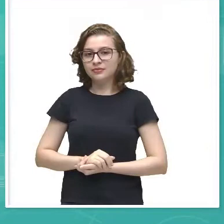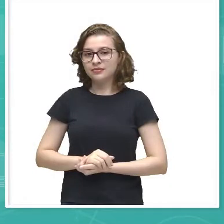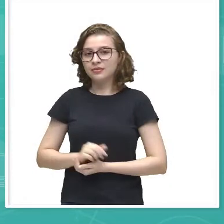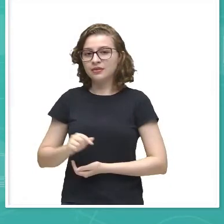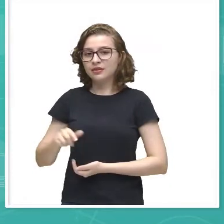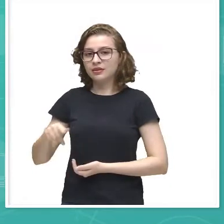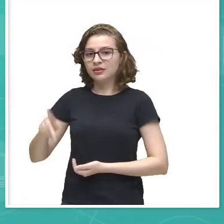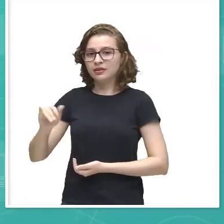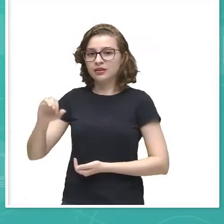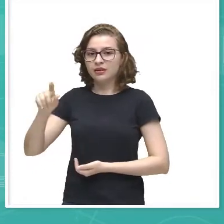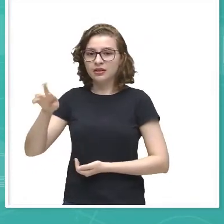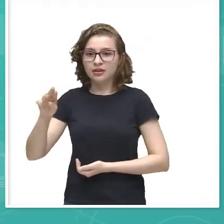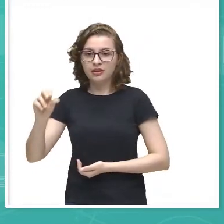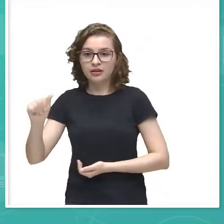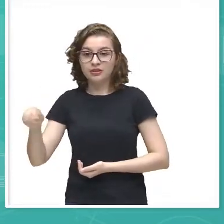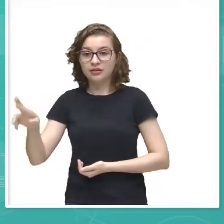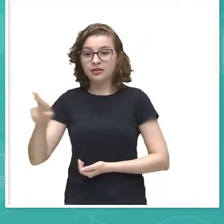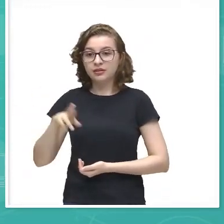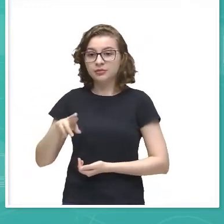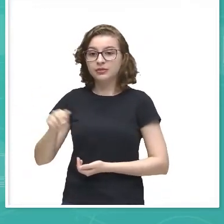sociedade grega é a letra E.